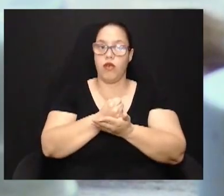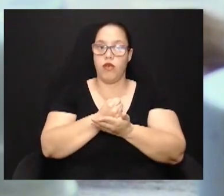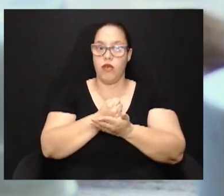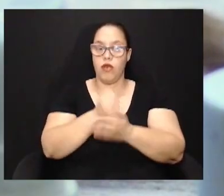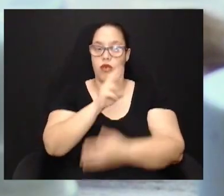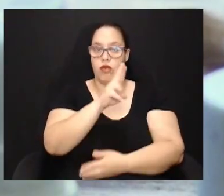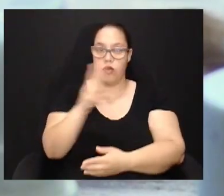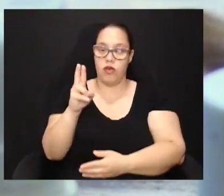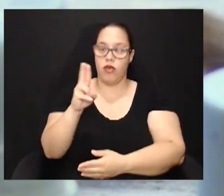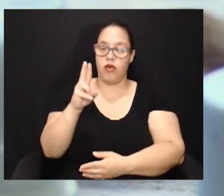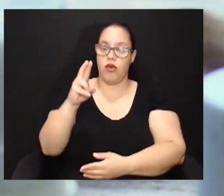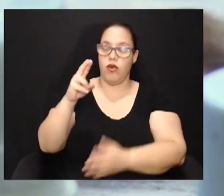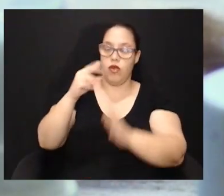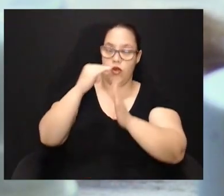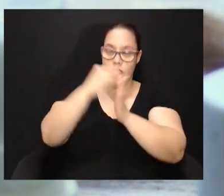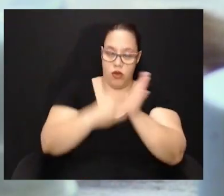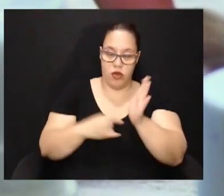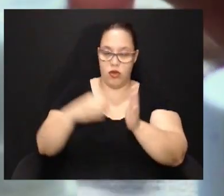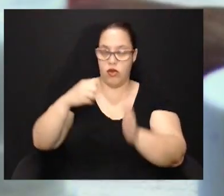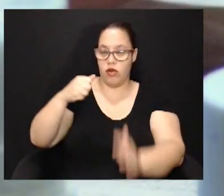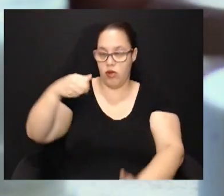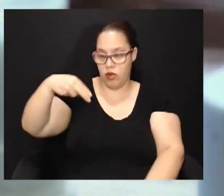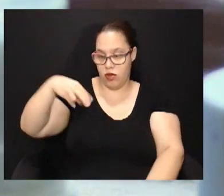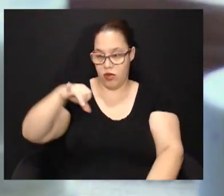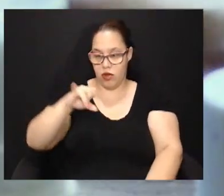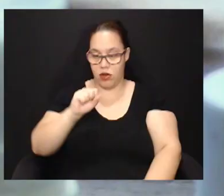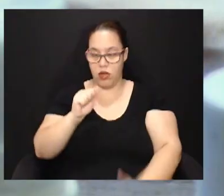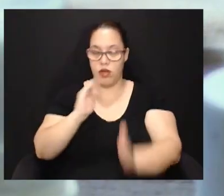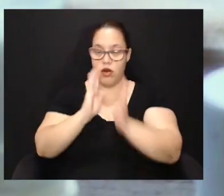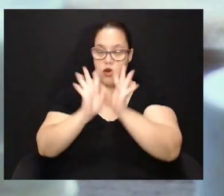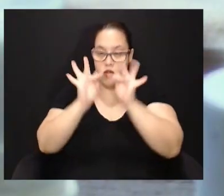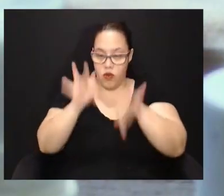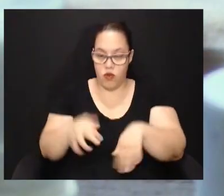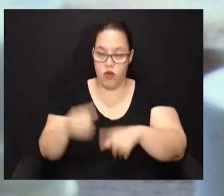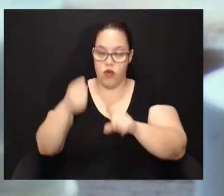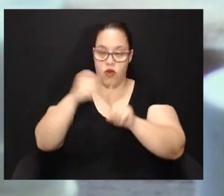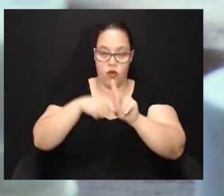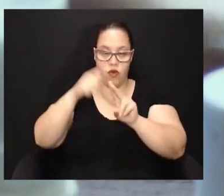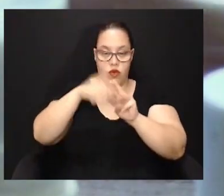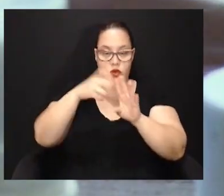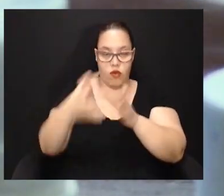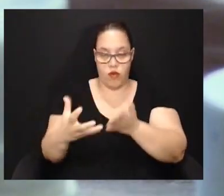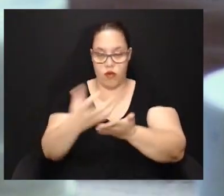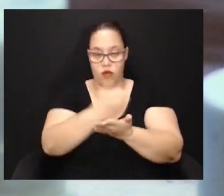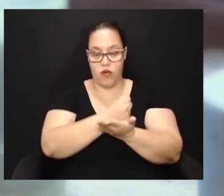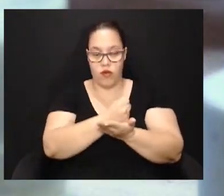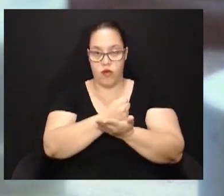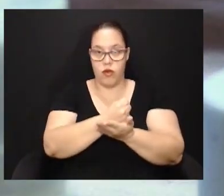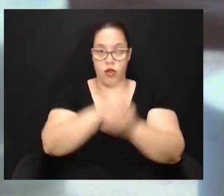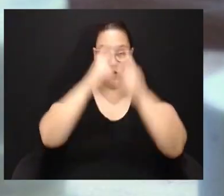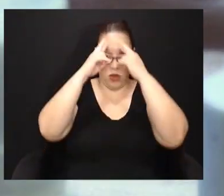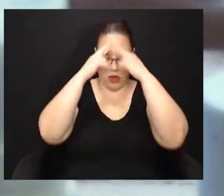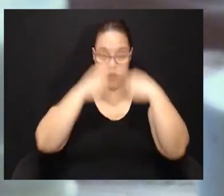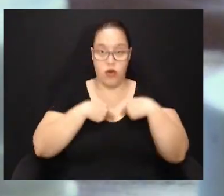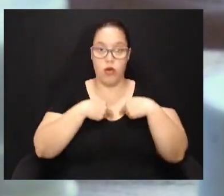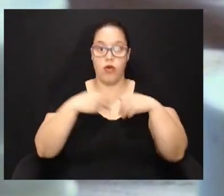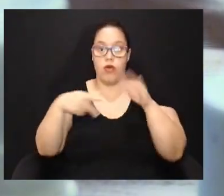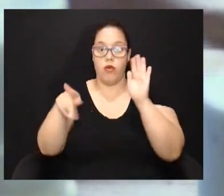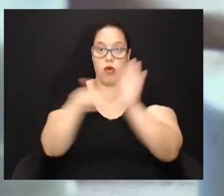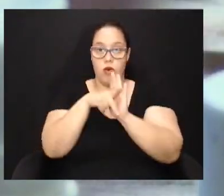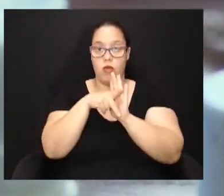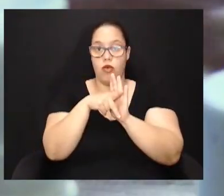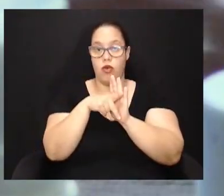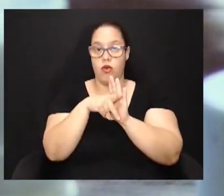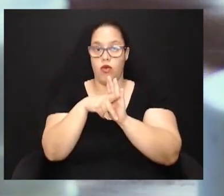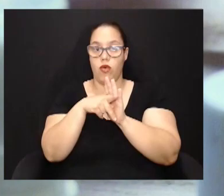produtos. Então, a norma da Anvisa determinou que, ao final do prazo de 3 meses, os produtos deverão ser recolhidos pelos responsáveis pelo